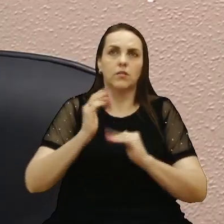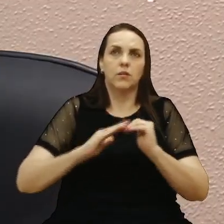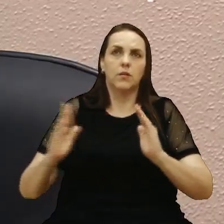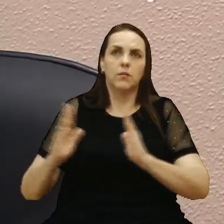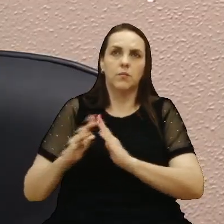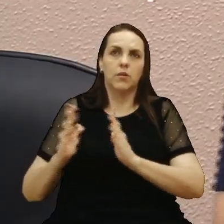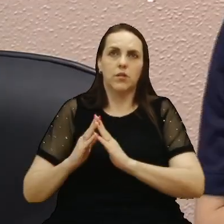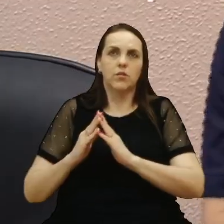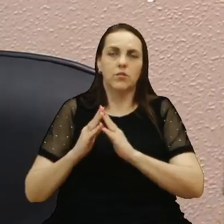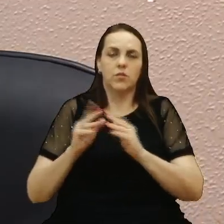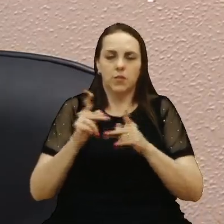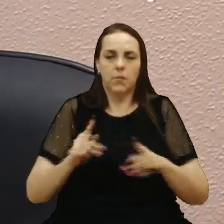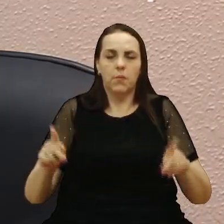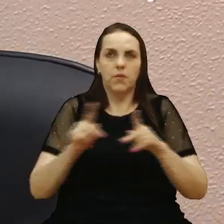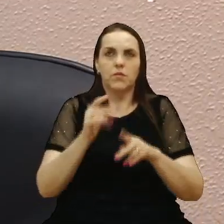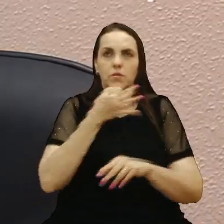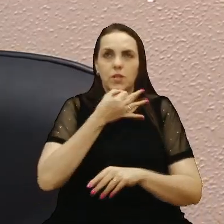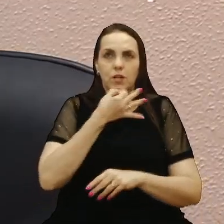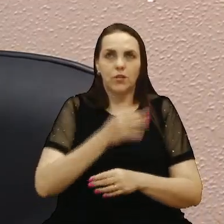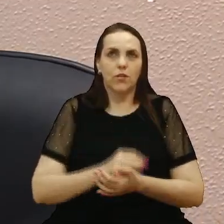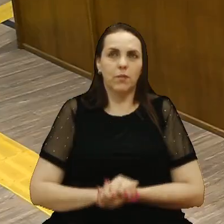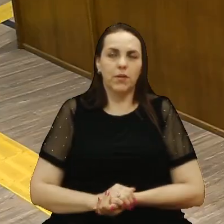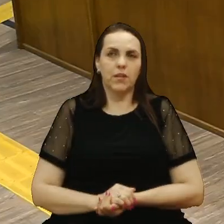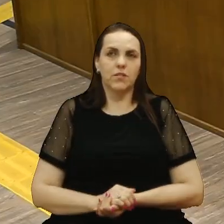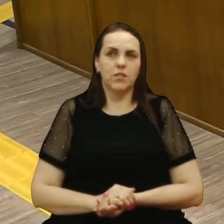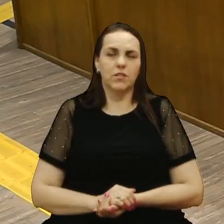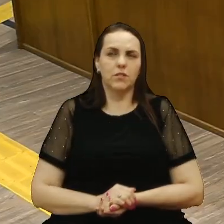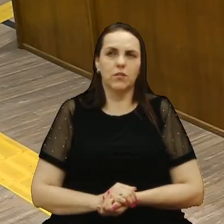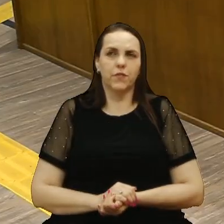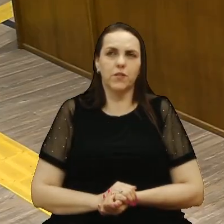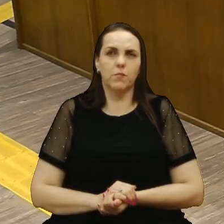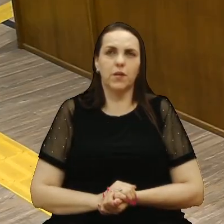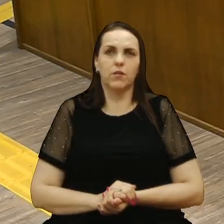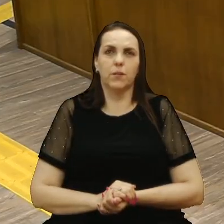nossa população de Caxias do Sul. Seria isso, senhor presidente. Obrigada. Obrigado, vereadora Andressa Marques.